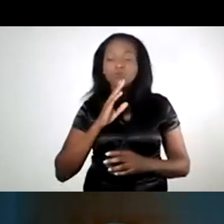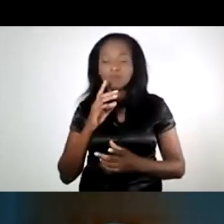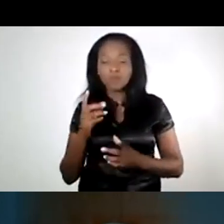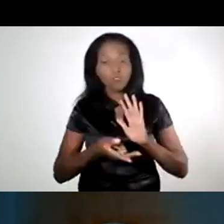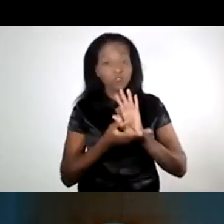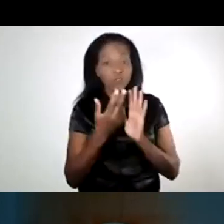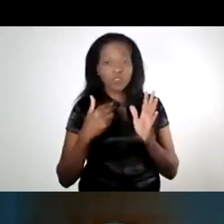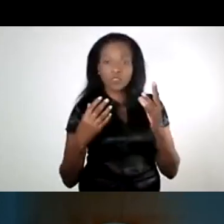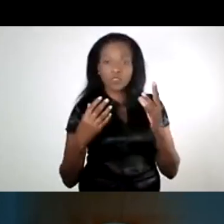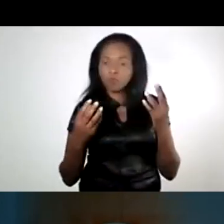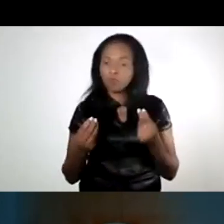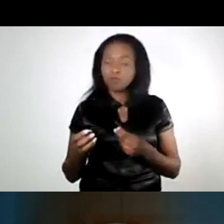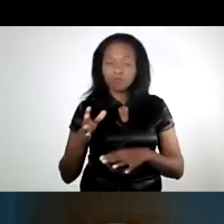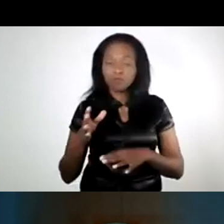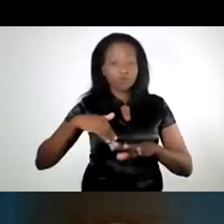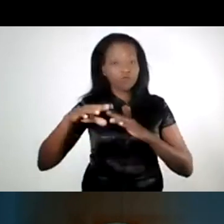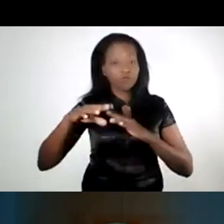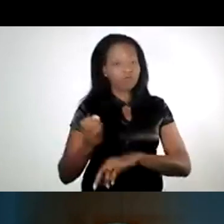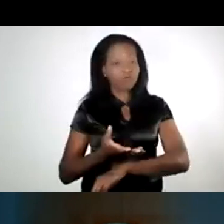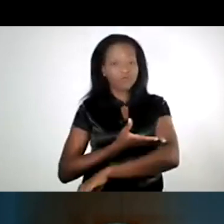muito tocado, né?